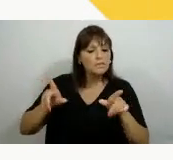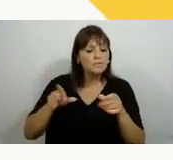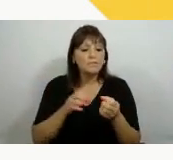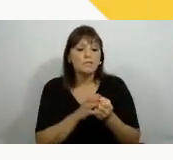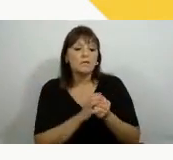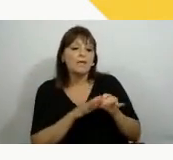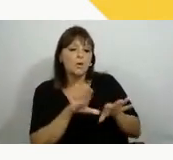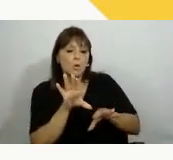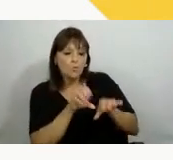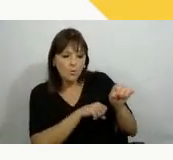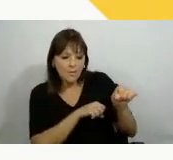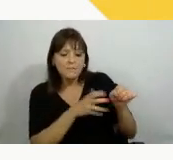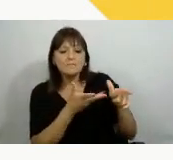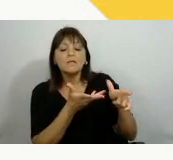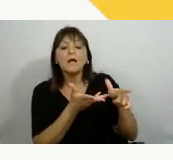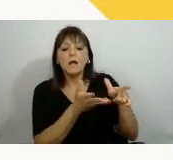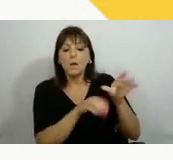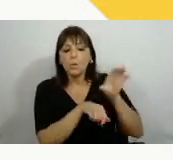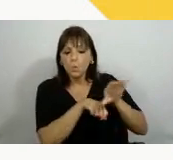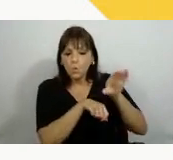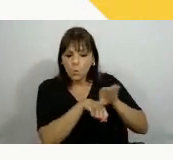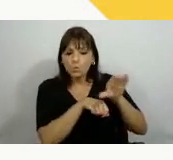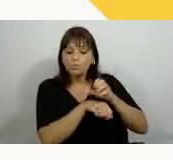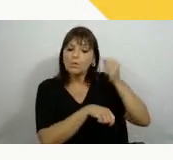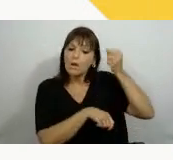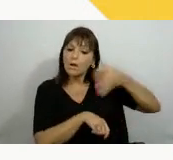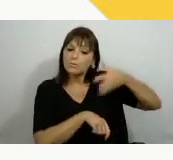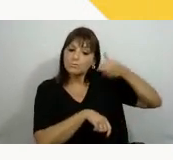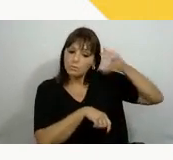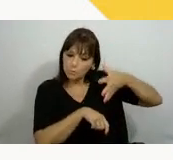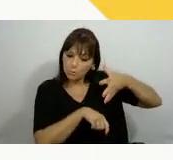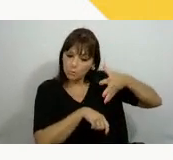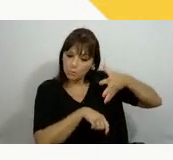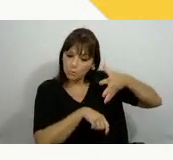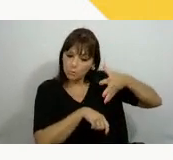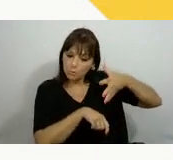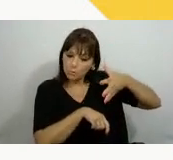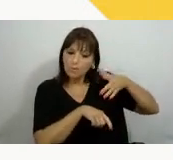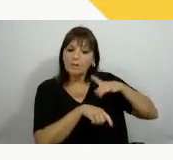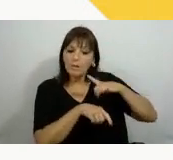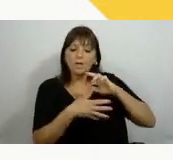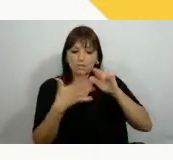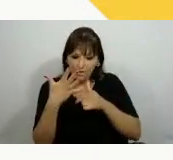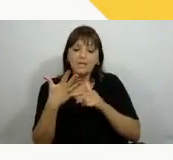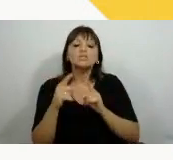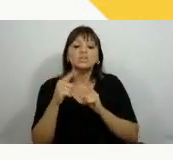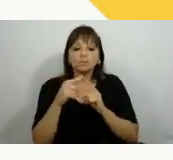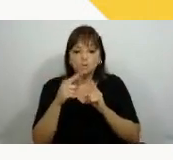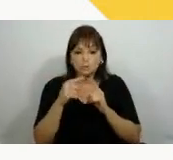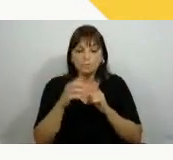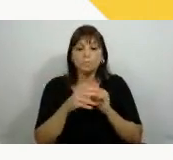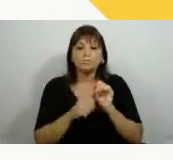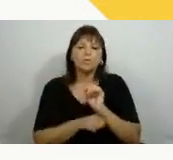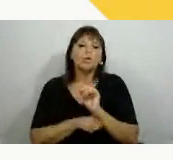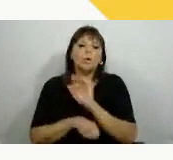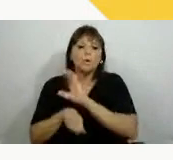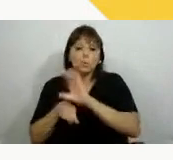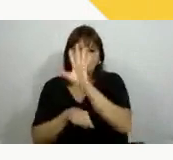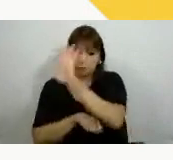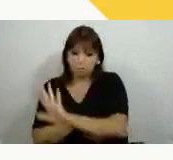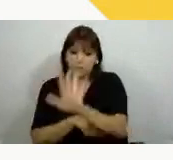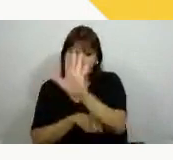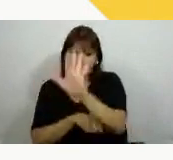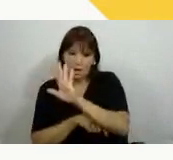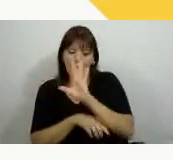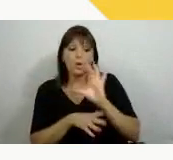mais que tem disponível, tem as diferenciações também no curso, tem o geral e depois tem os específicos que podem ser feitos para esses